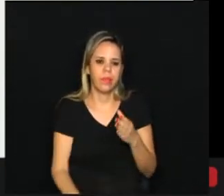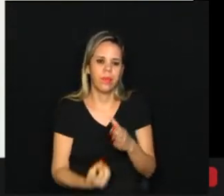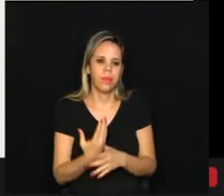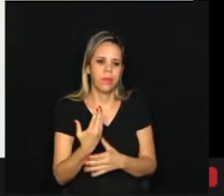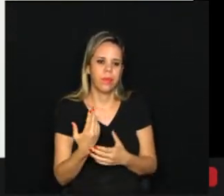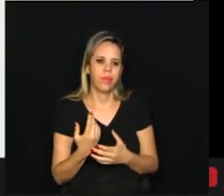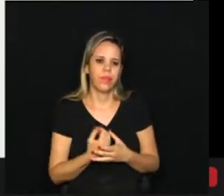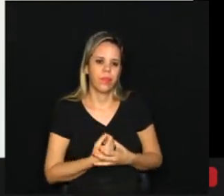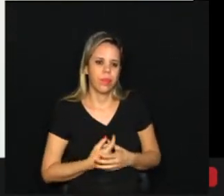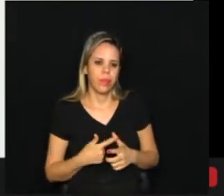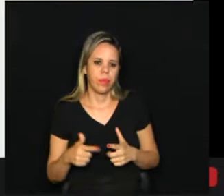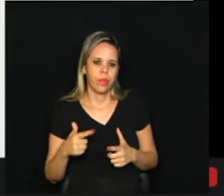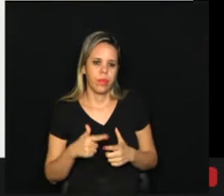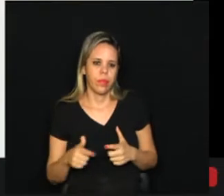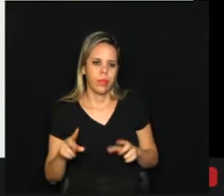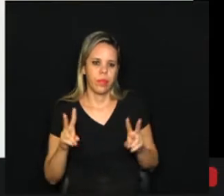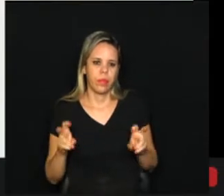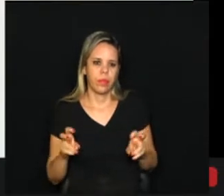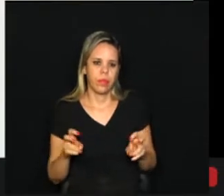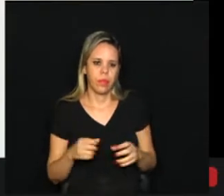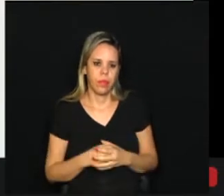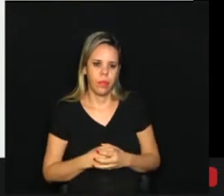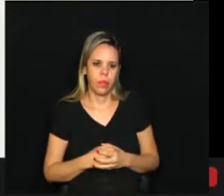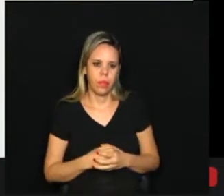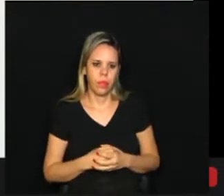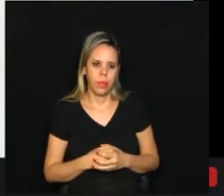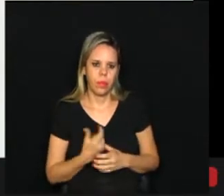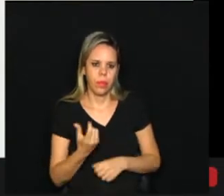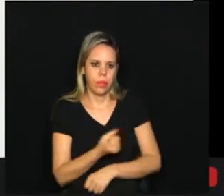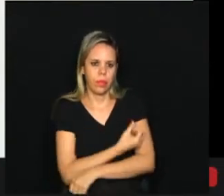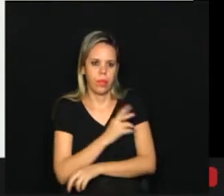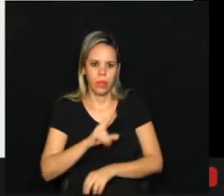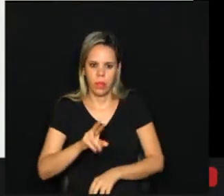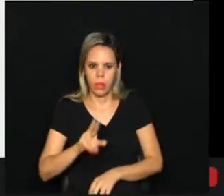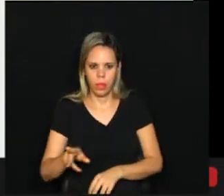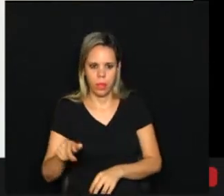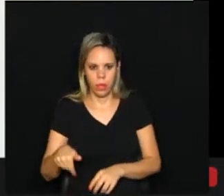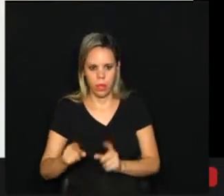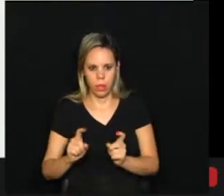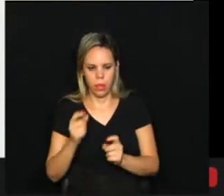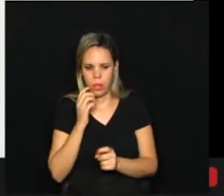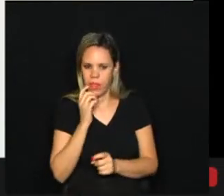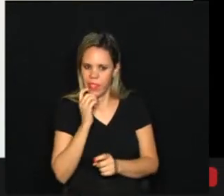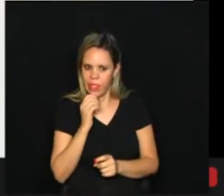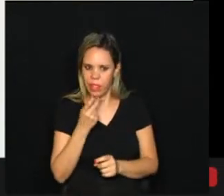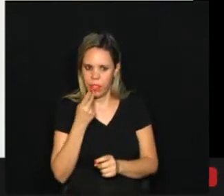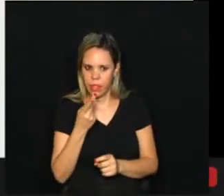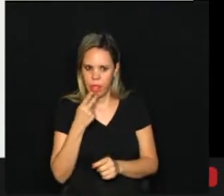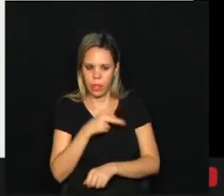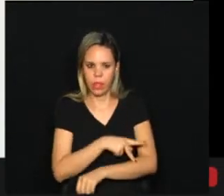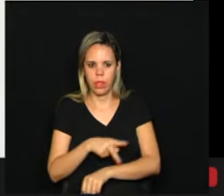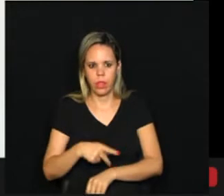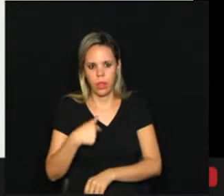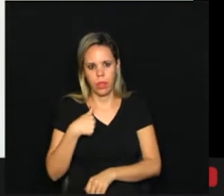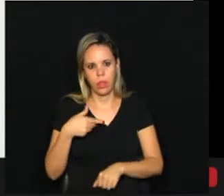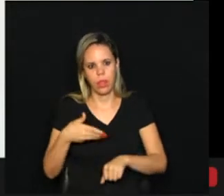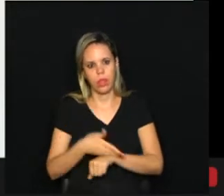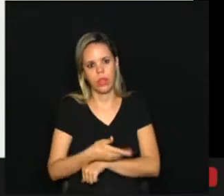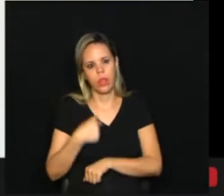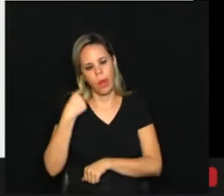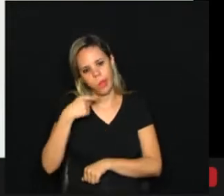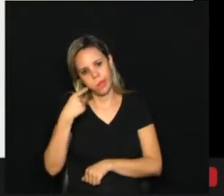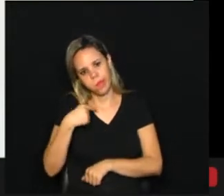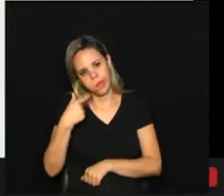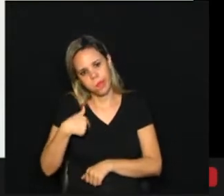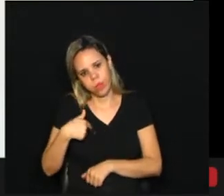acontecimento relacionado a uma outra série que não é esta aqui desta reunião, que deveria ser uma reunião pedagógica, eu vou interferir como